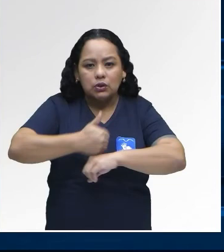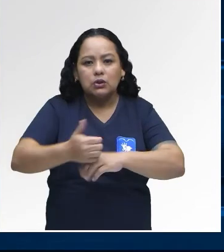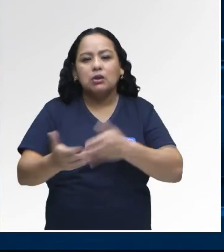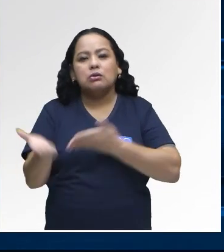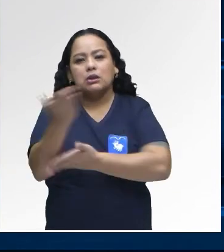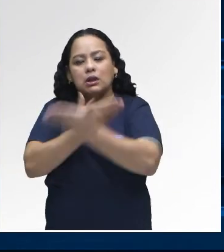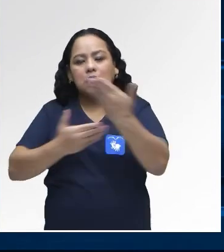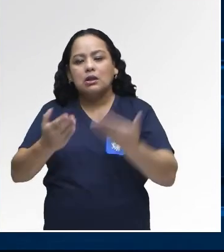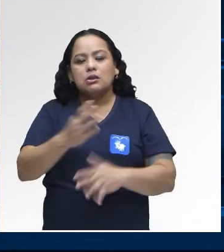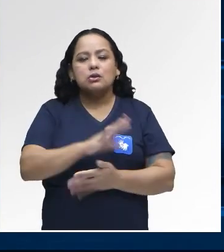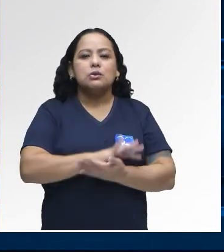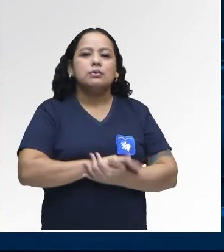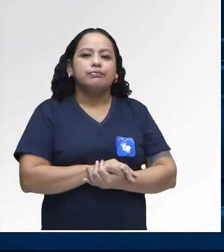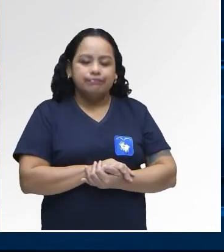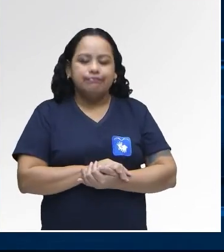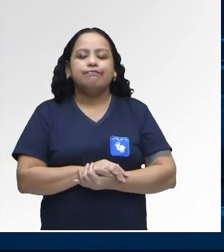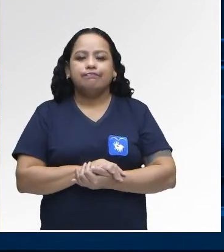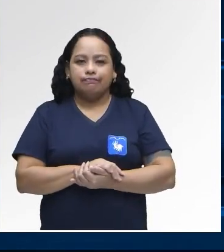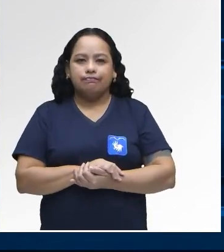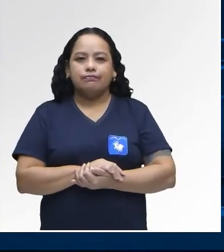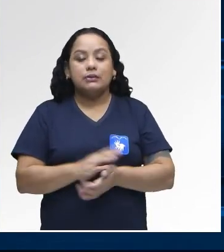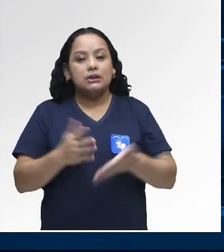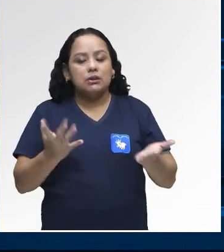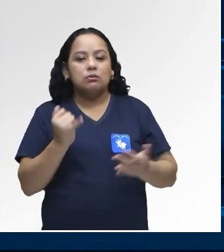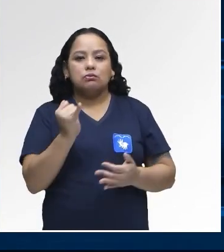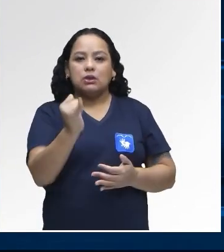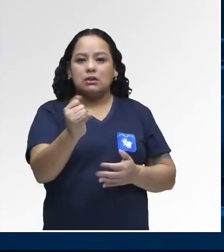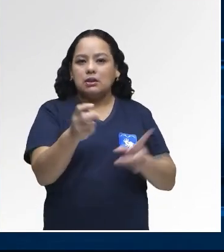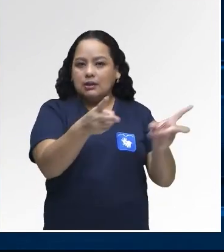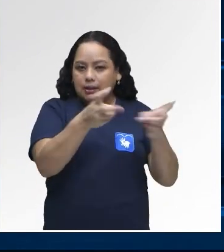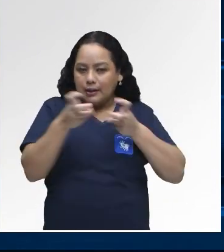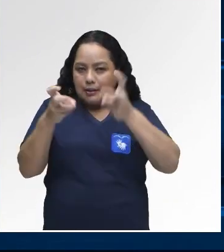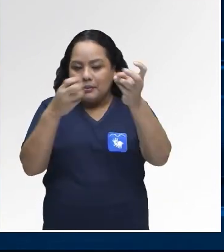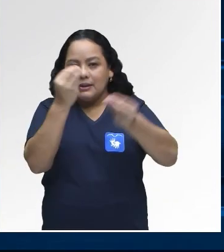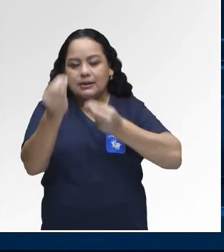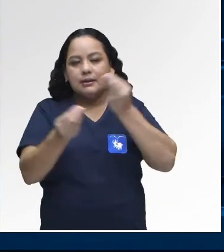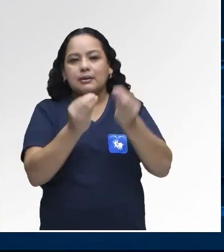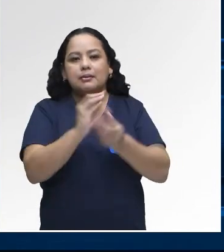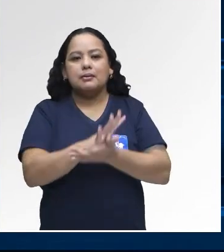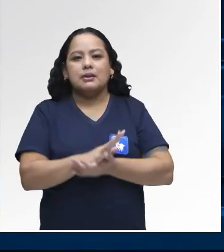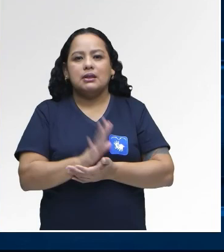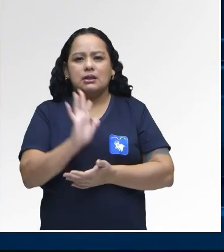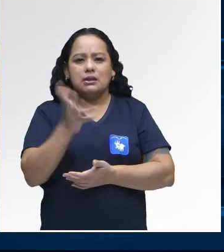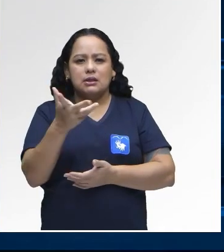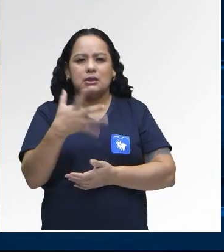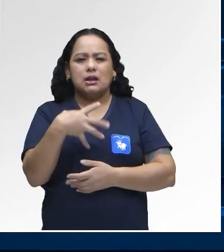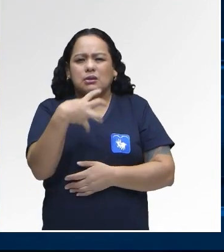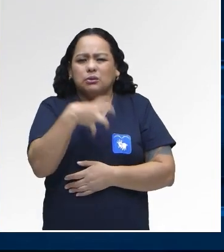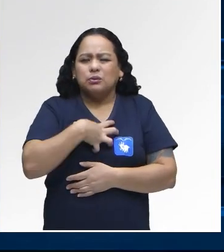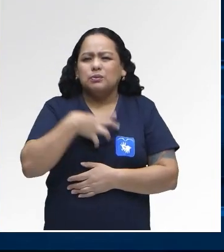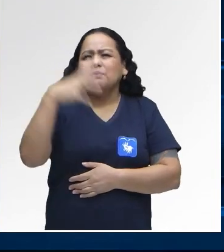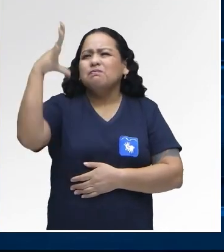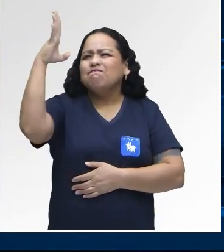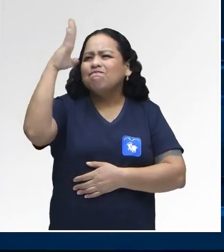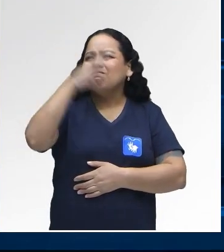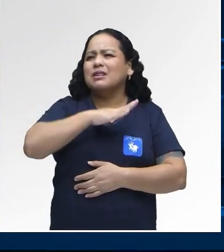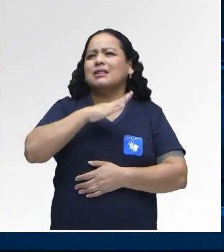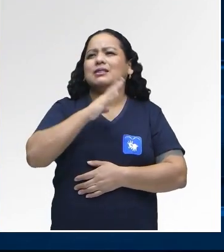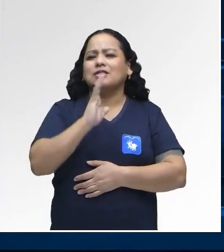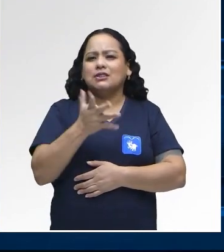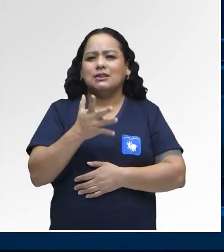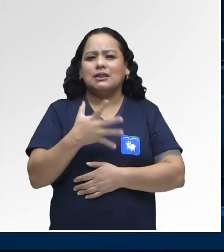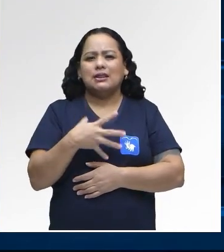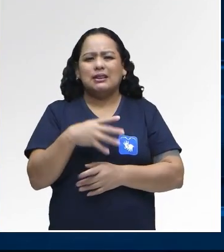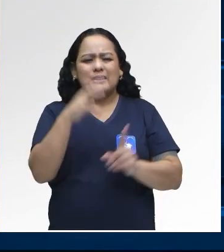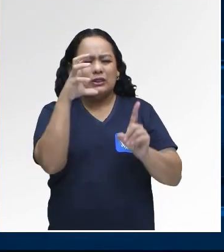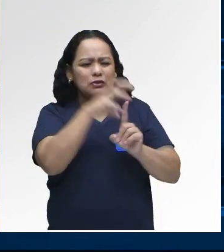relações pessoais. Então, quando a gente percebe que aquilo já está me fazendo muito mal, já está